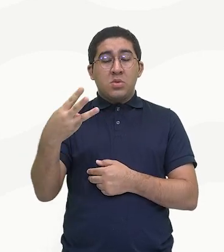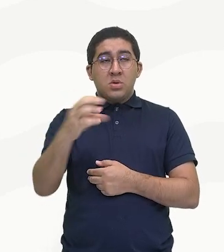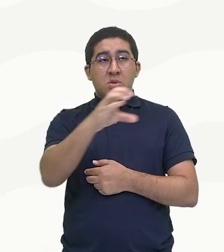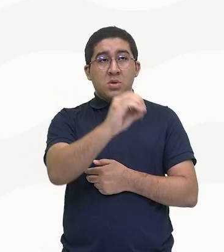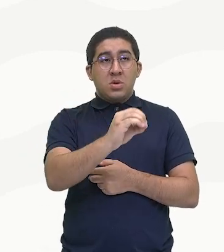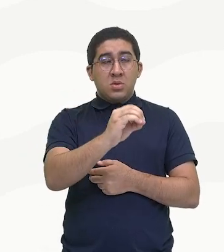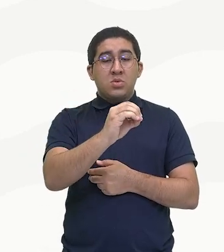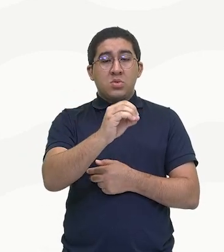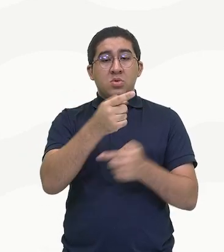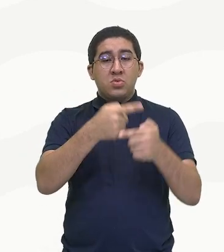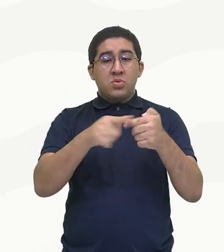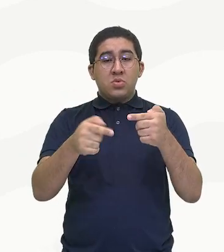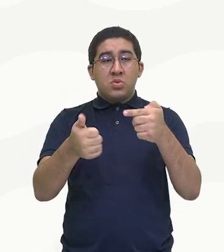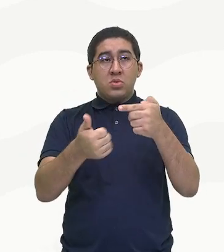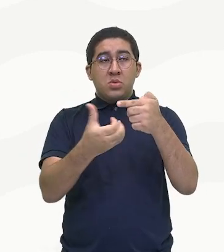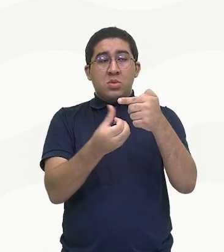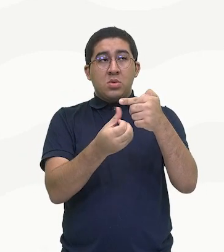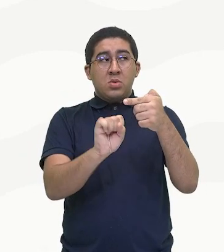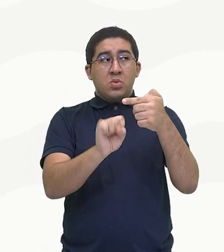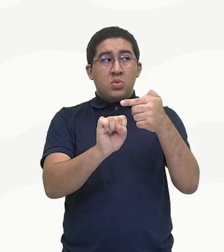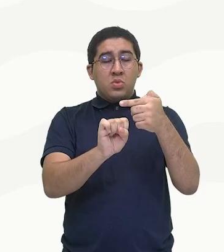13.300 por 168.